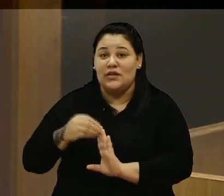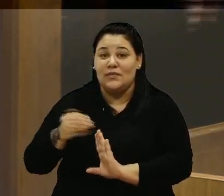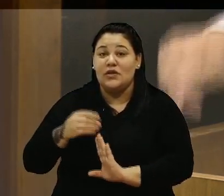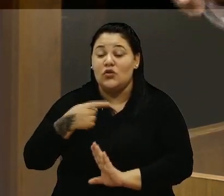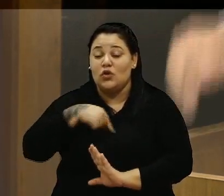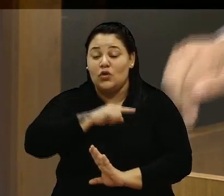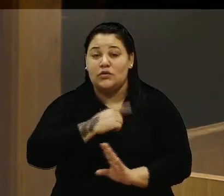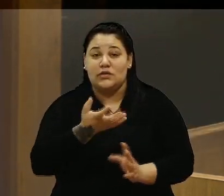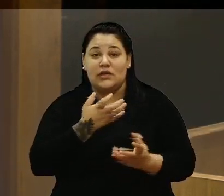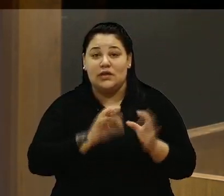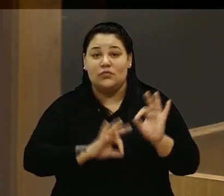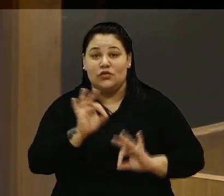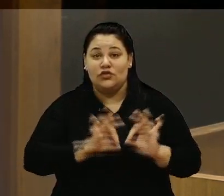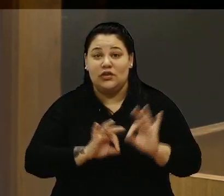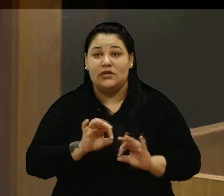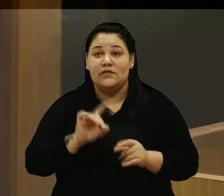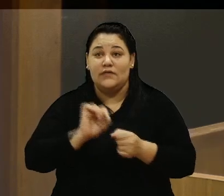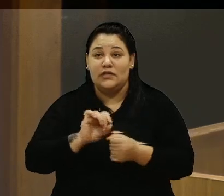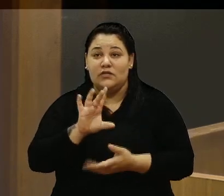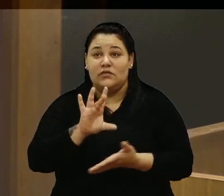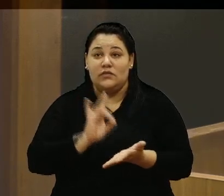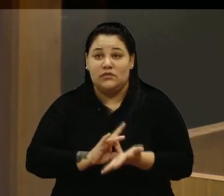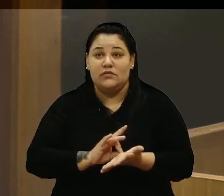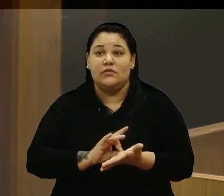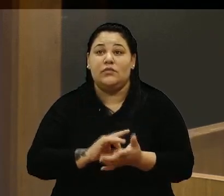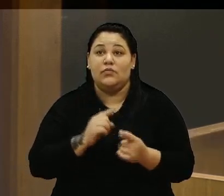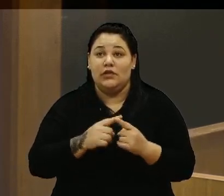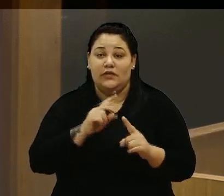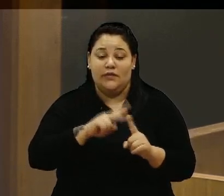projeto e queremos a execução, porque se não fizer, vai dobrar